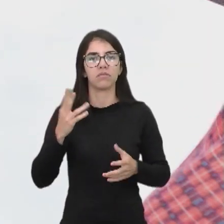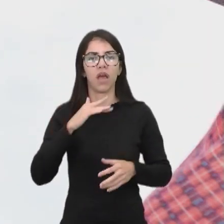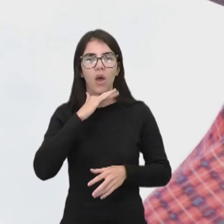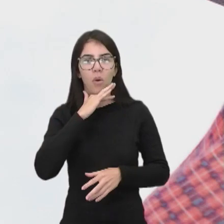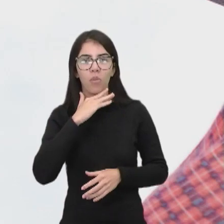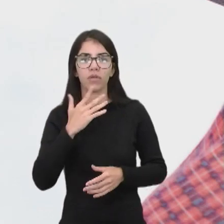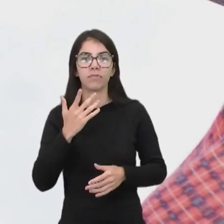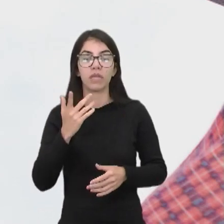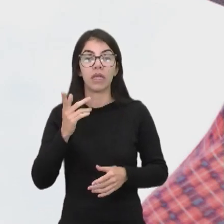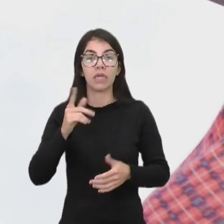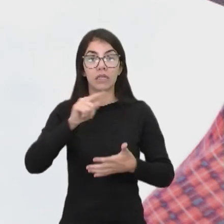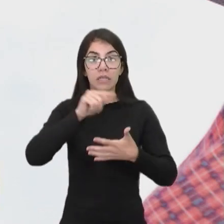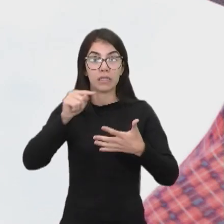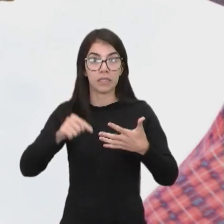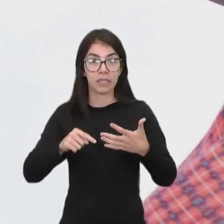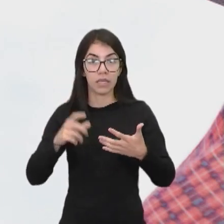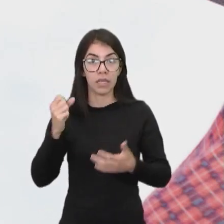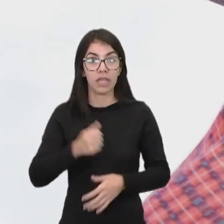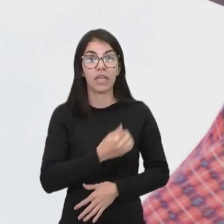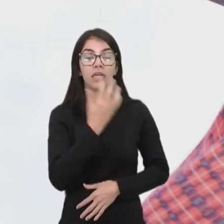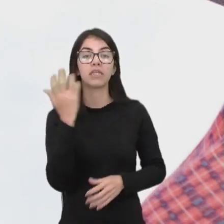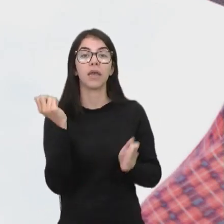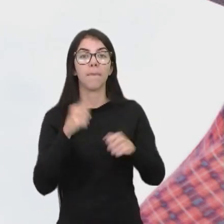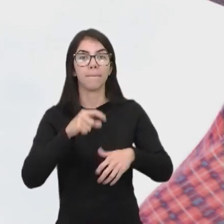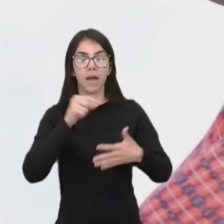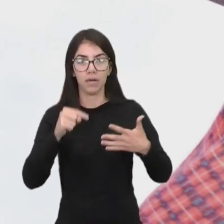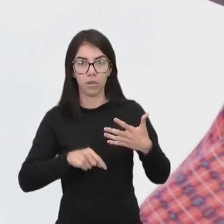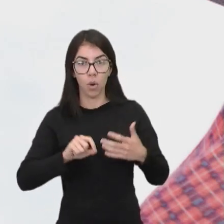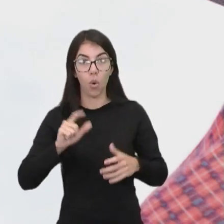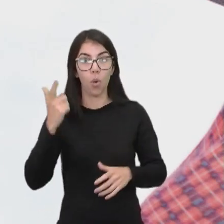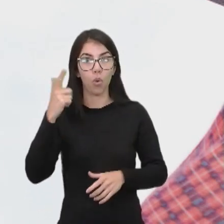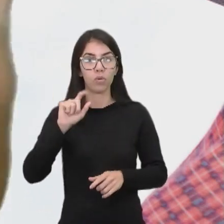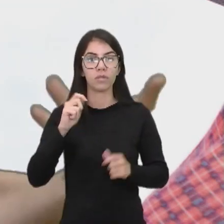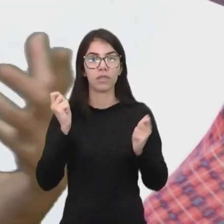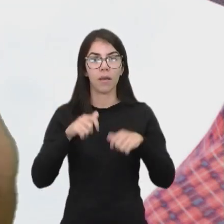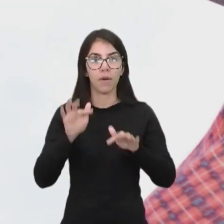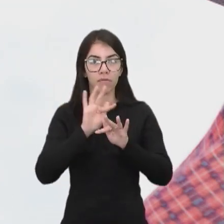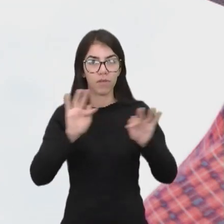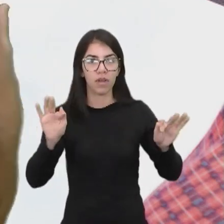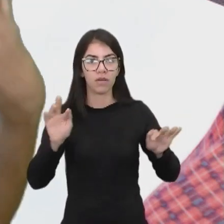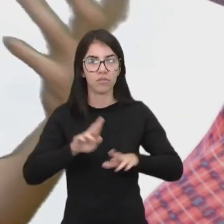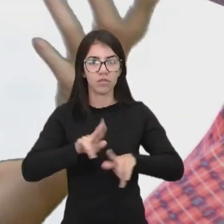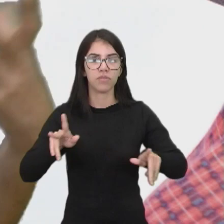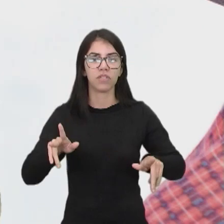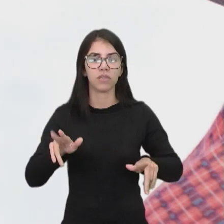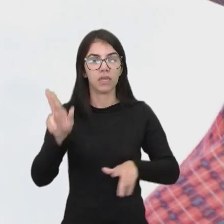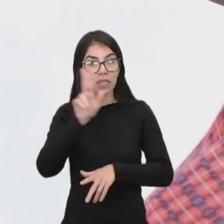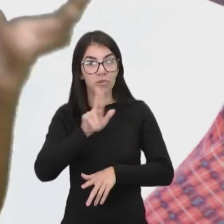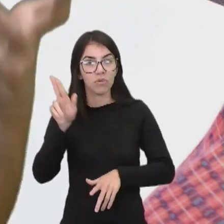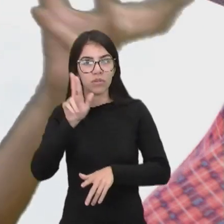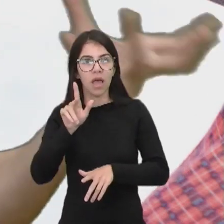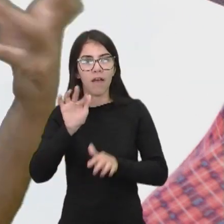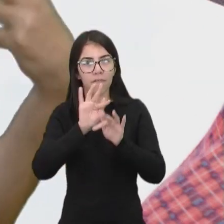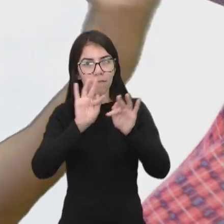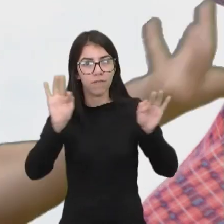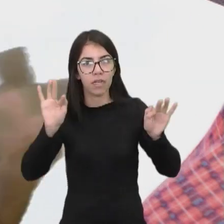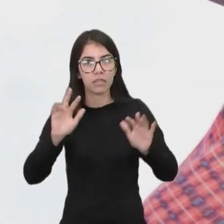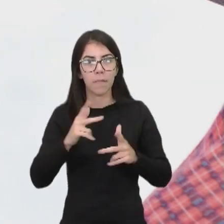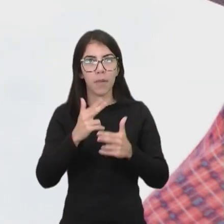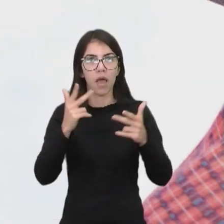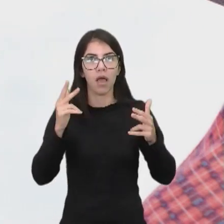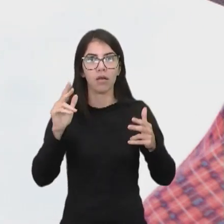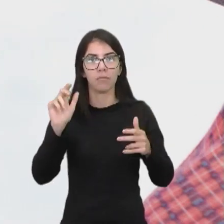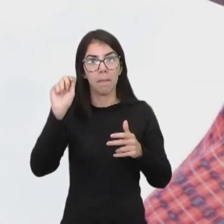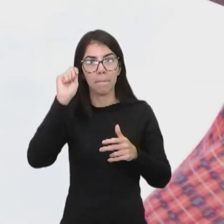gente se utilizar da mesma ideia na frase sem utilizar esse termo que acaba se tornando